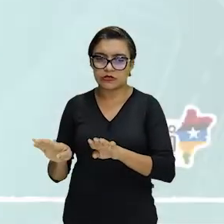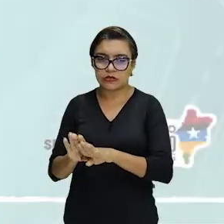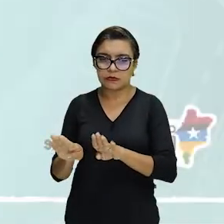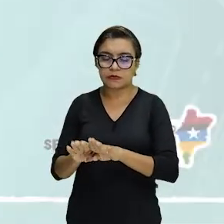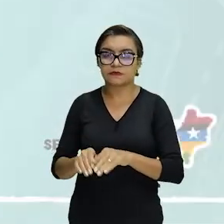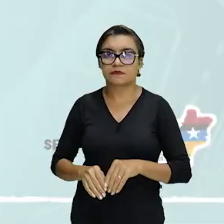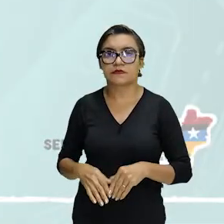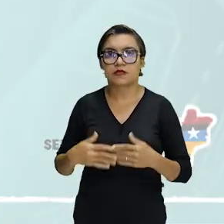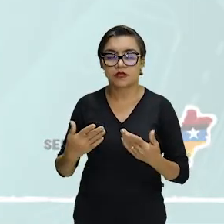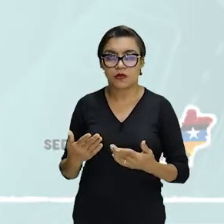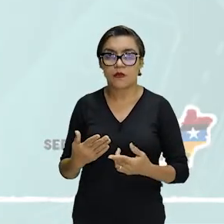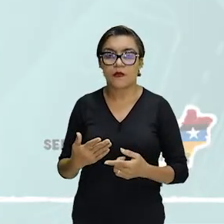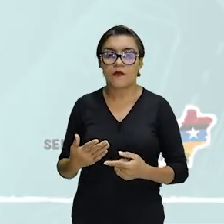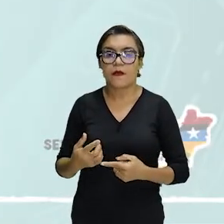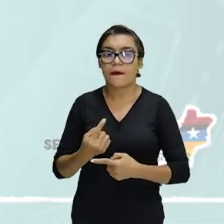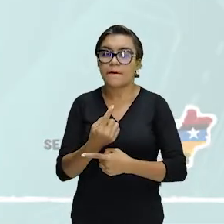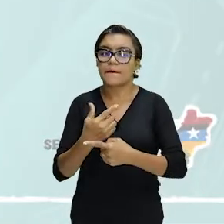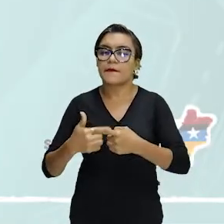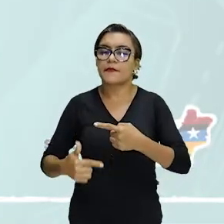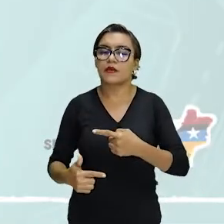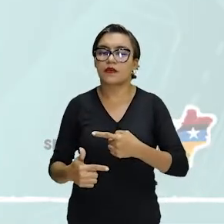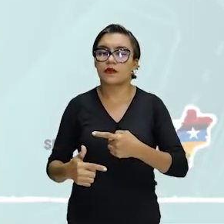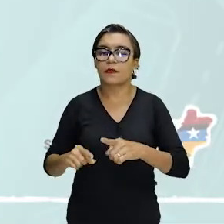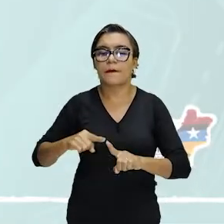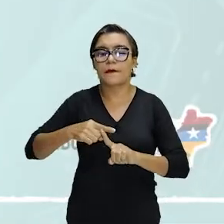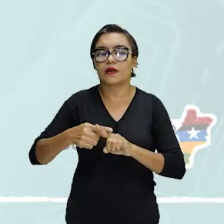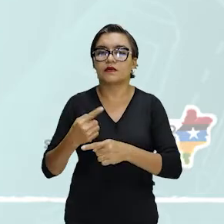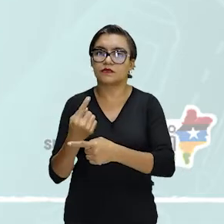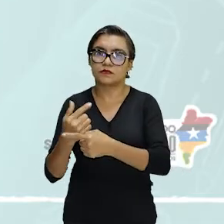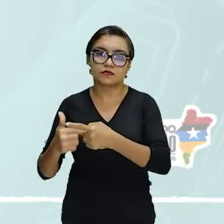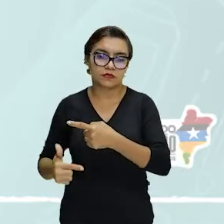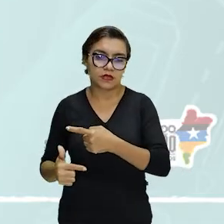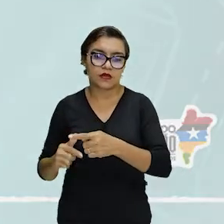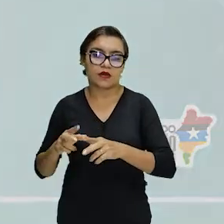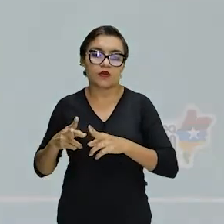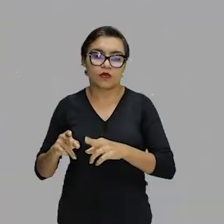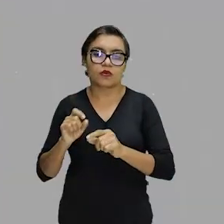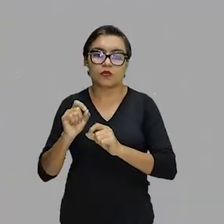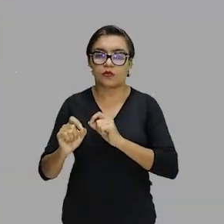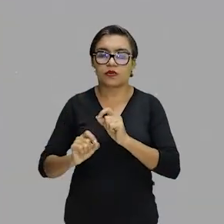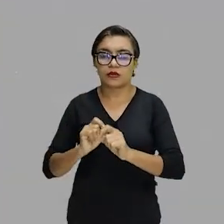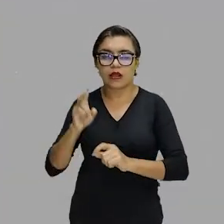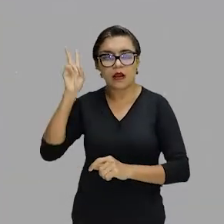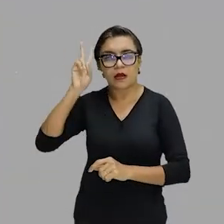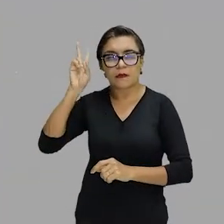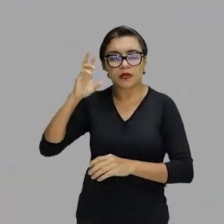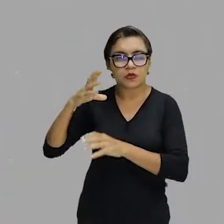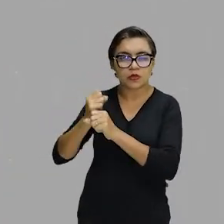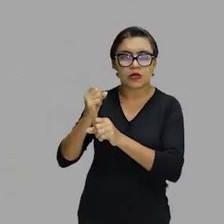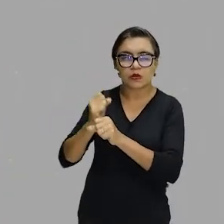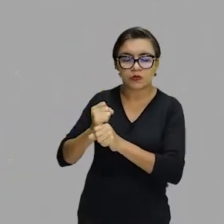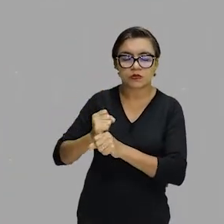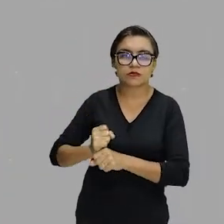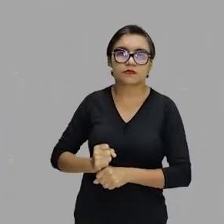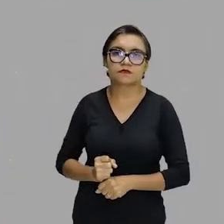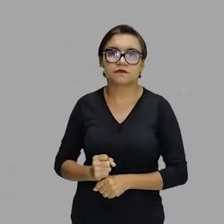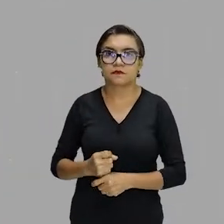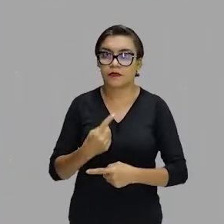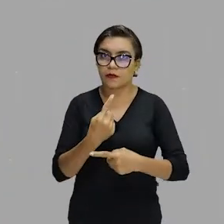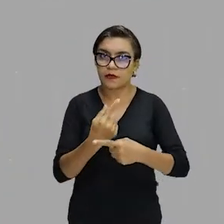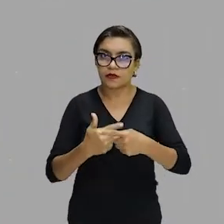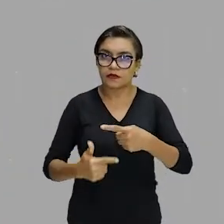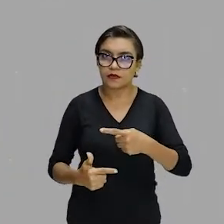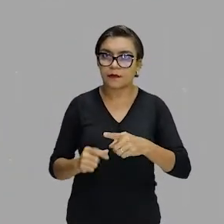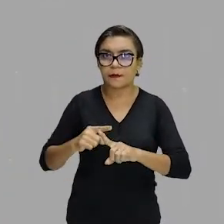4. Meio mais meio dá a unidade, tá? Lembrando, vamos fazer o cálculo mental aí. Meio